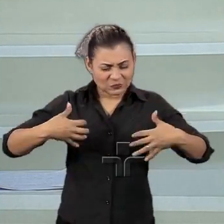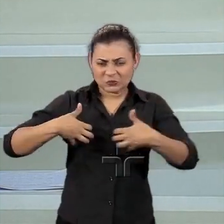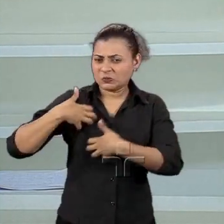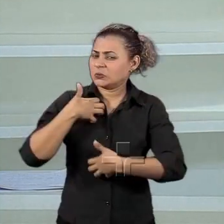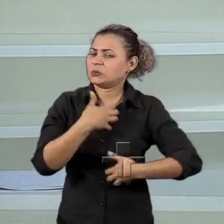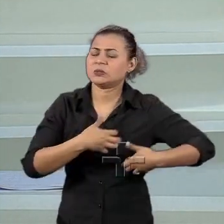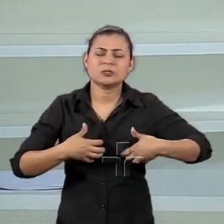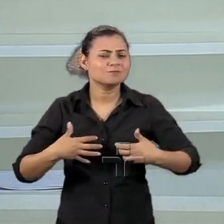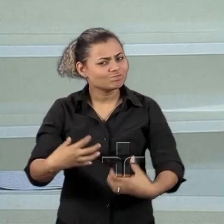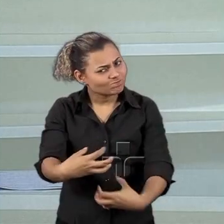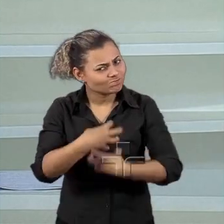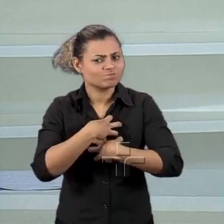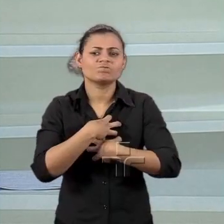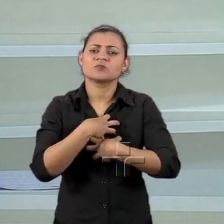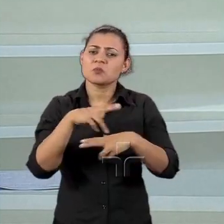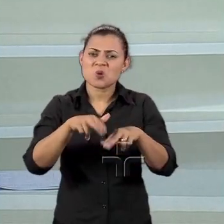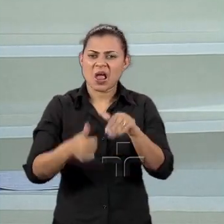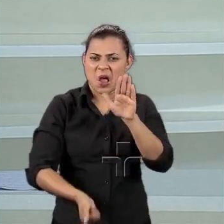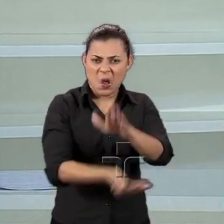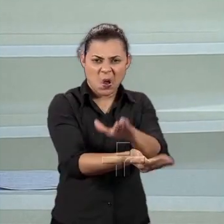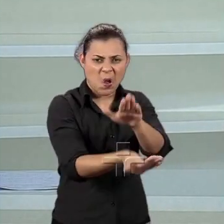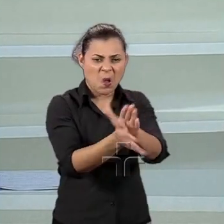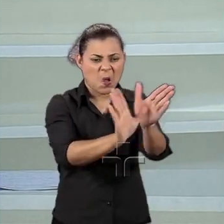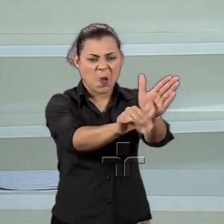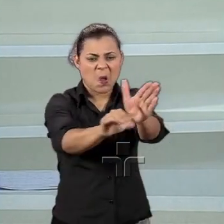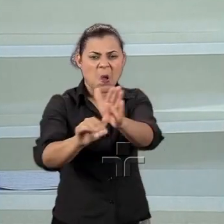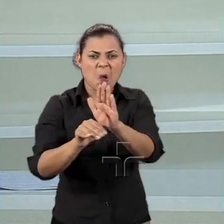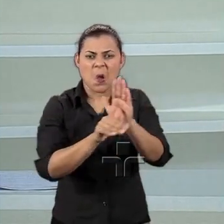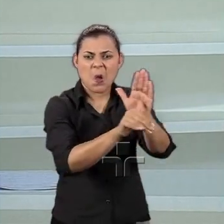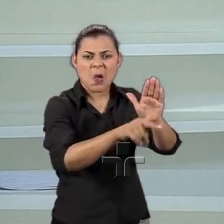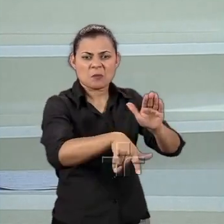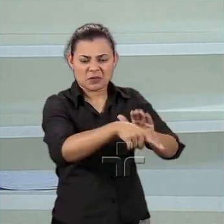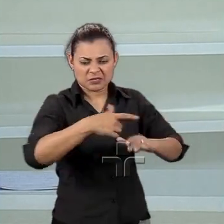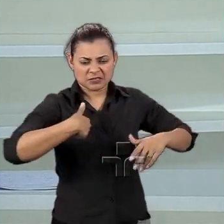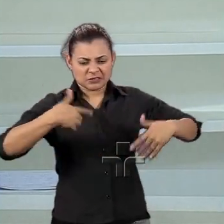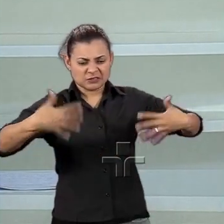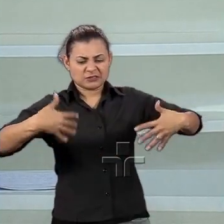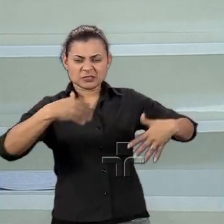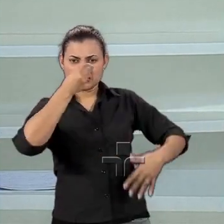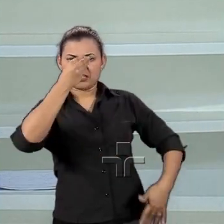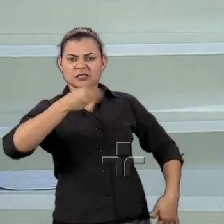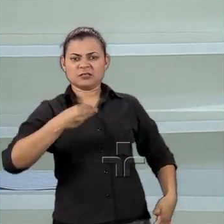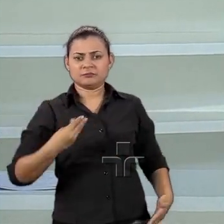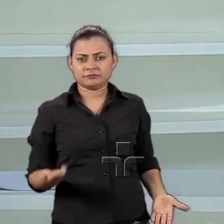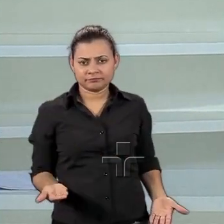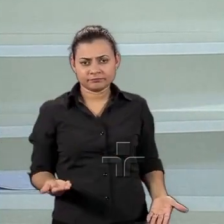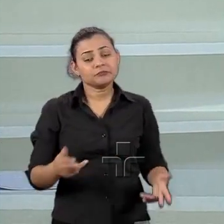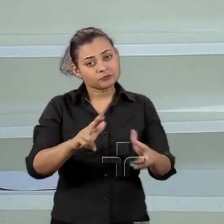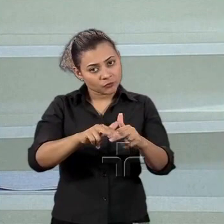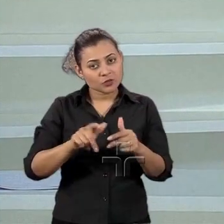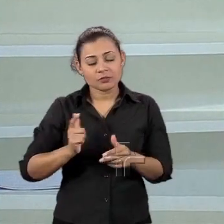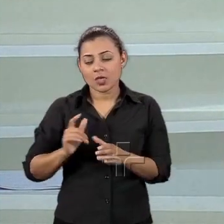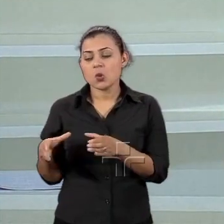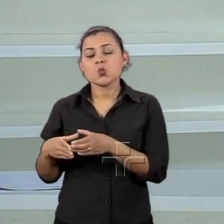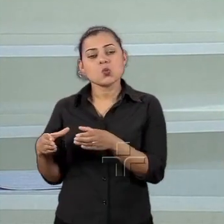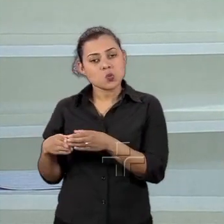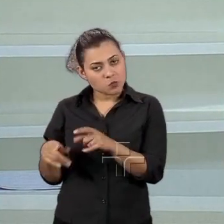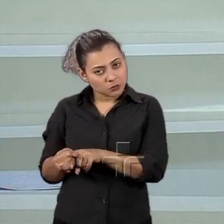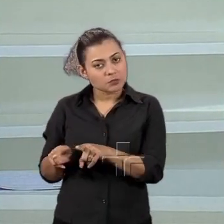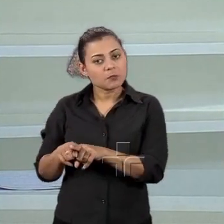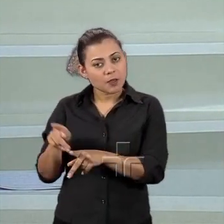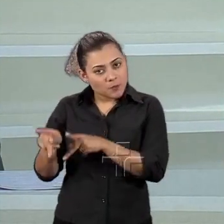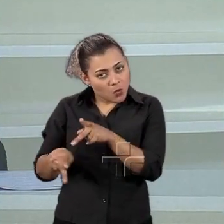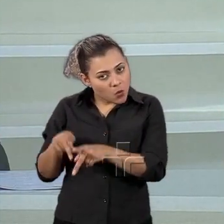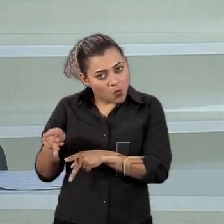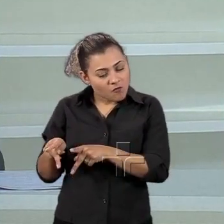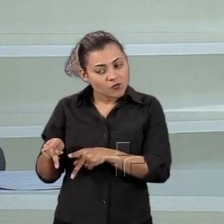atendidas por conta da roubalheira que o país se encontra. E temos uma parte desse eleitor que também